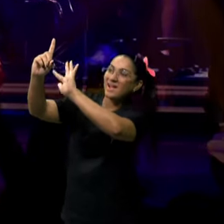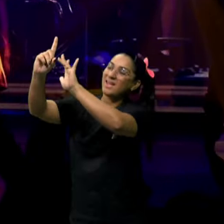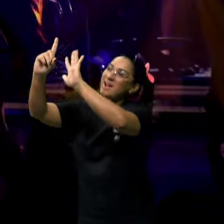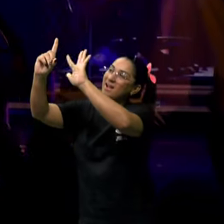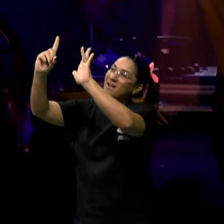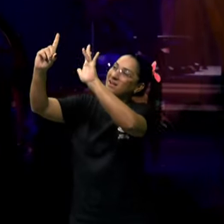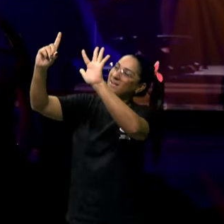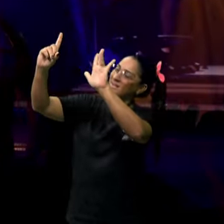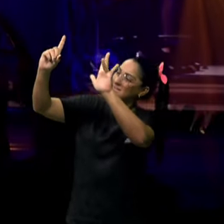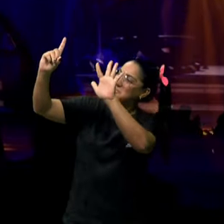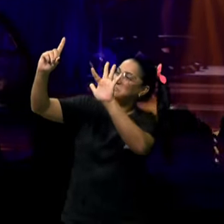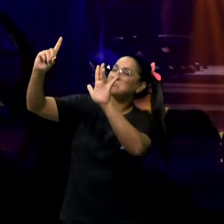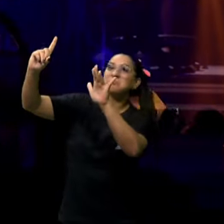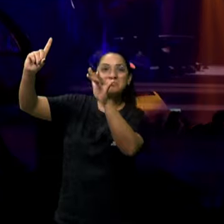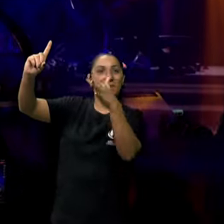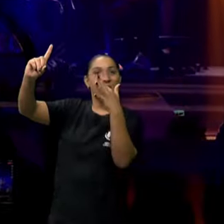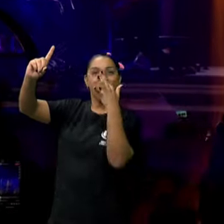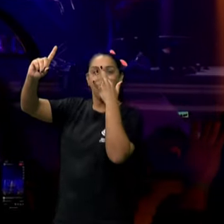Glória